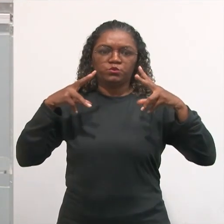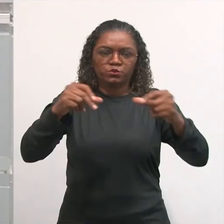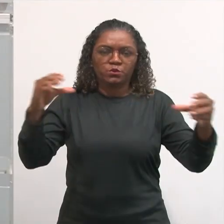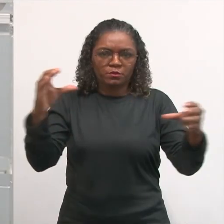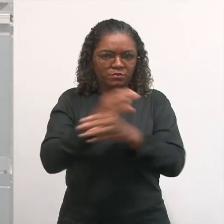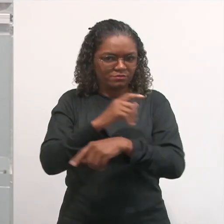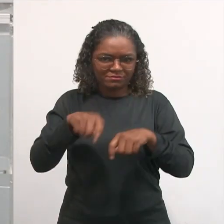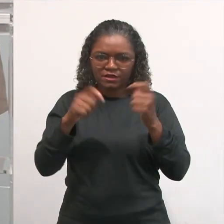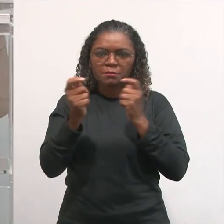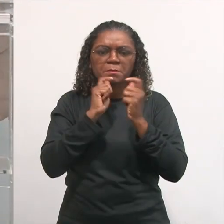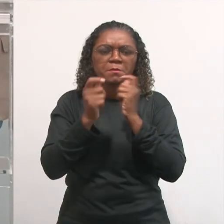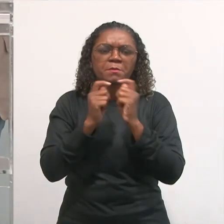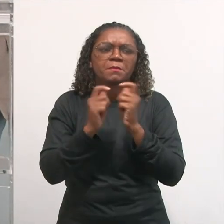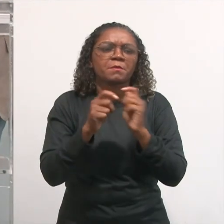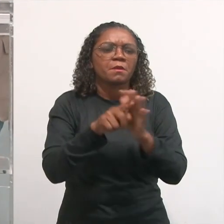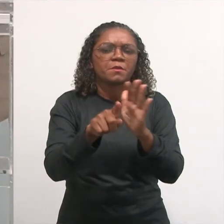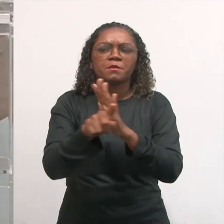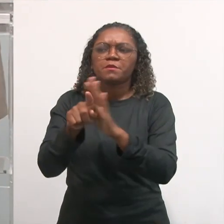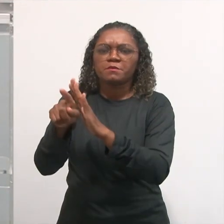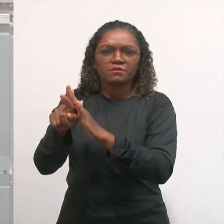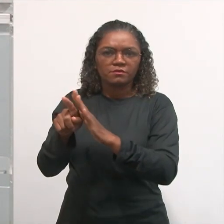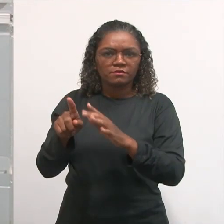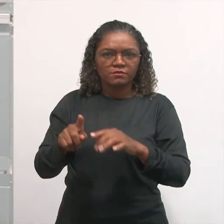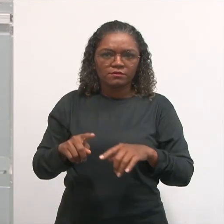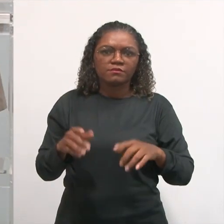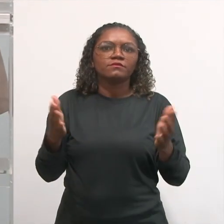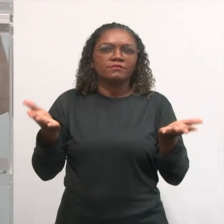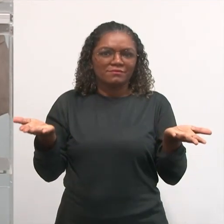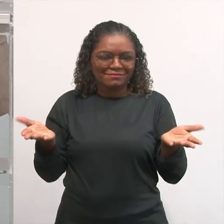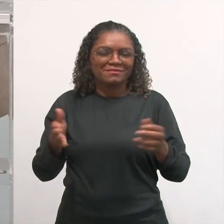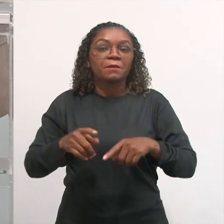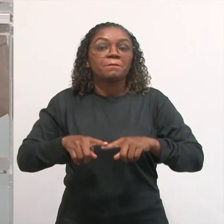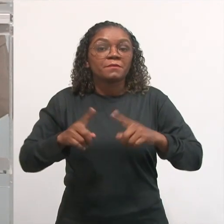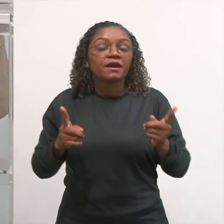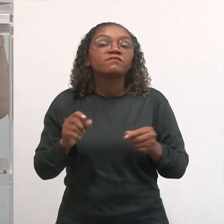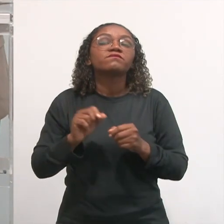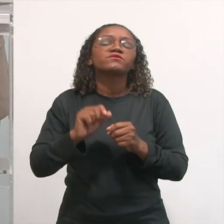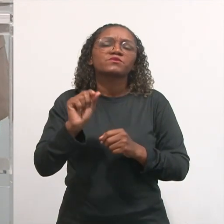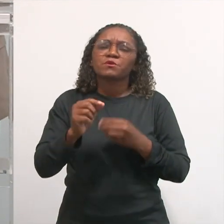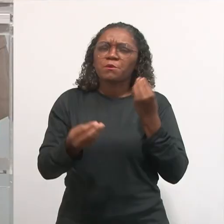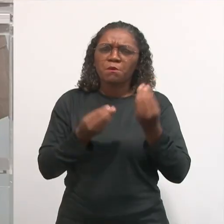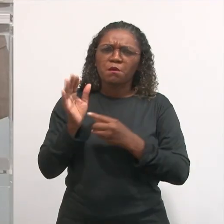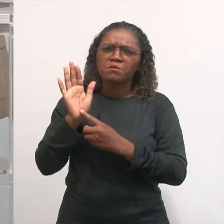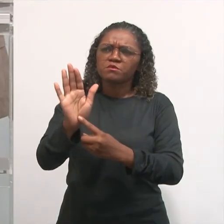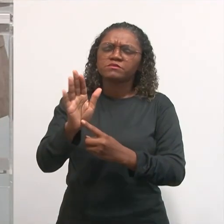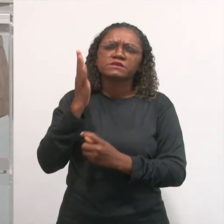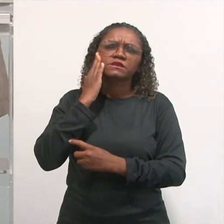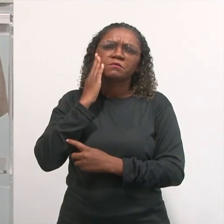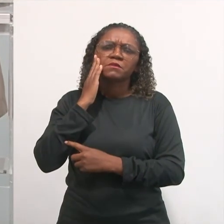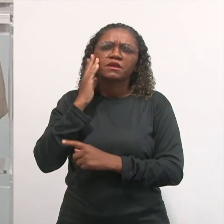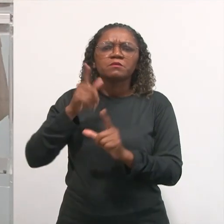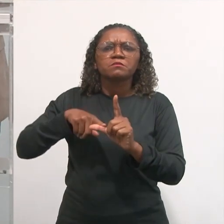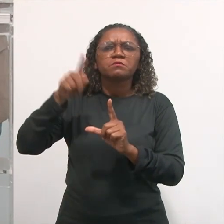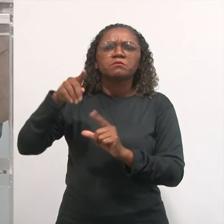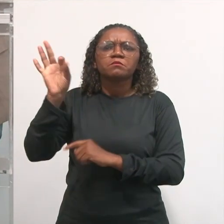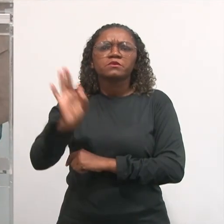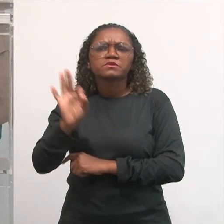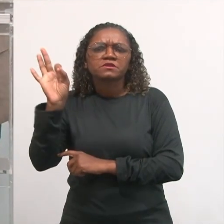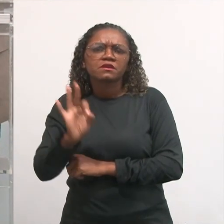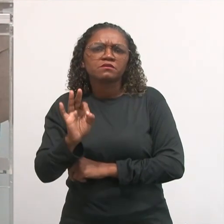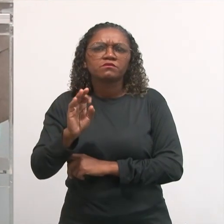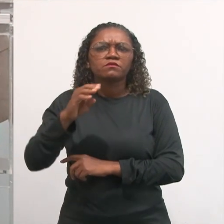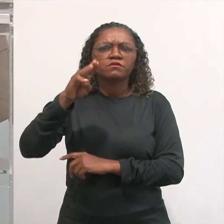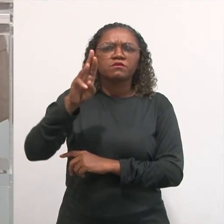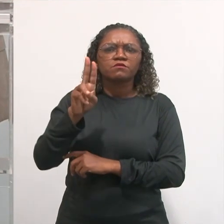da nossa vida hoje em dia precisa de rapidez e agilidade. E aí o que ele faz? Ele faz uma amostra, né, da população do